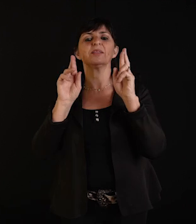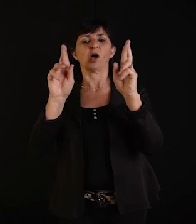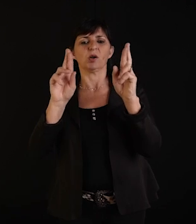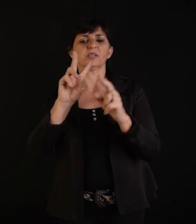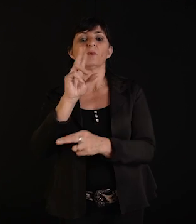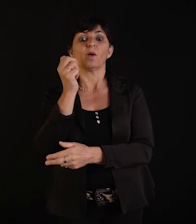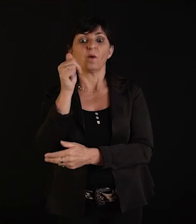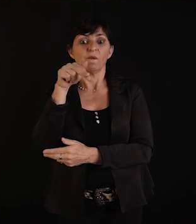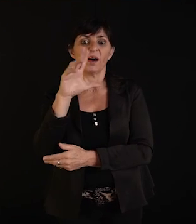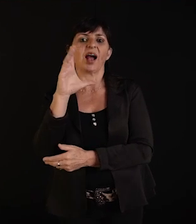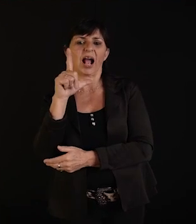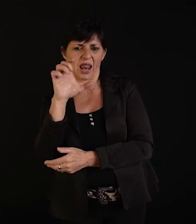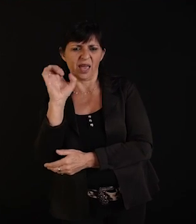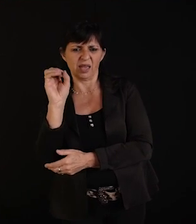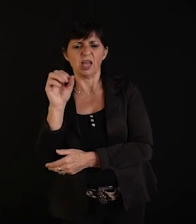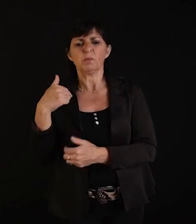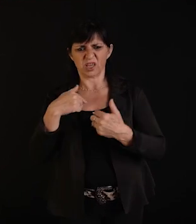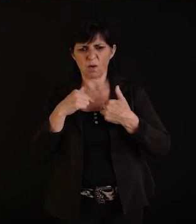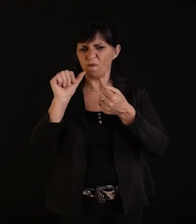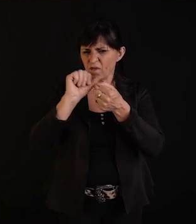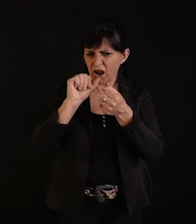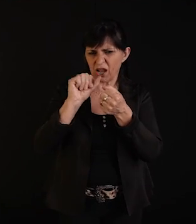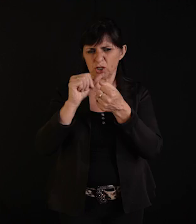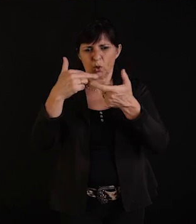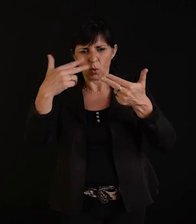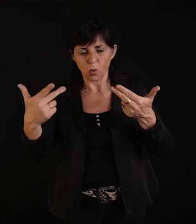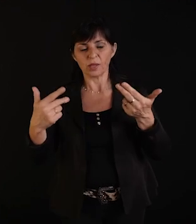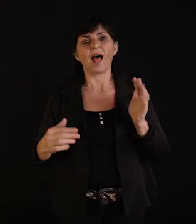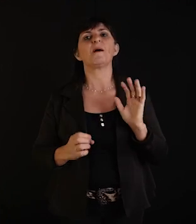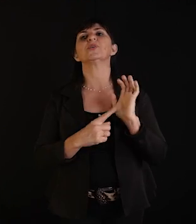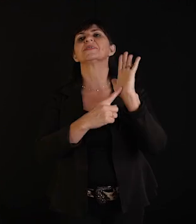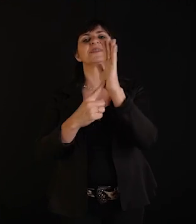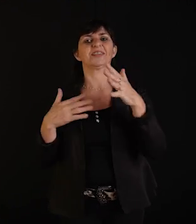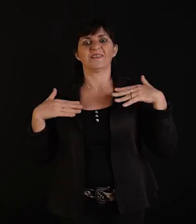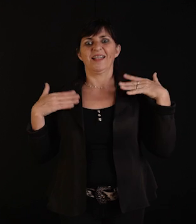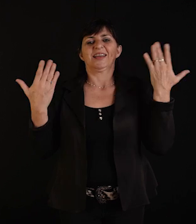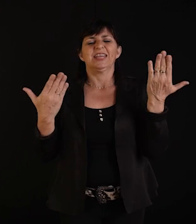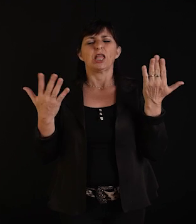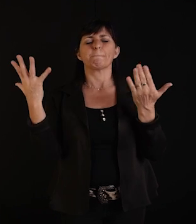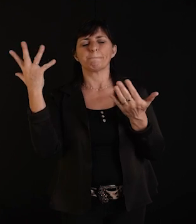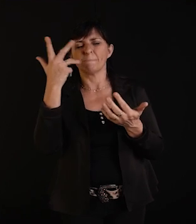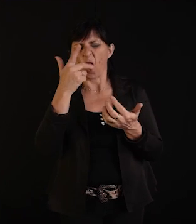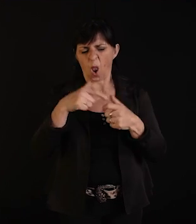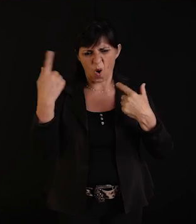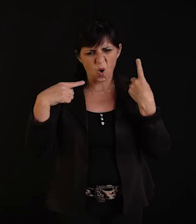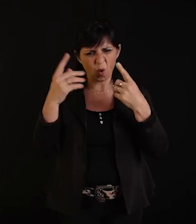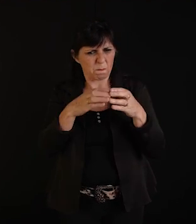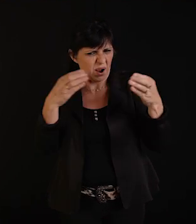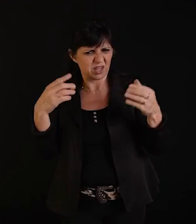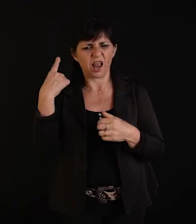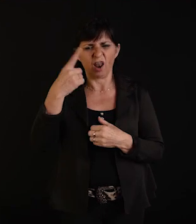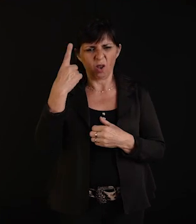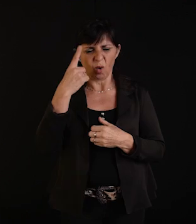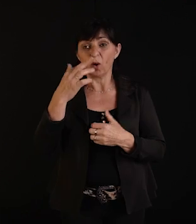Rocha e também pelo que o Van Clay faz, levando a alegria através do Baita Louco. Obrigado, Deus também, por esse